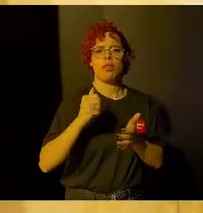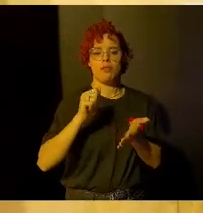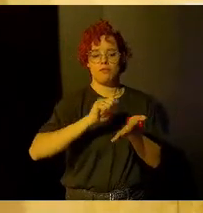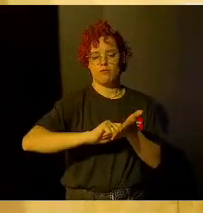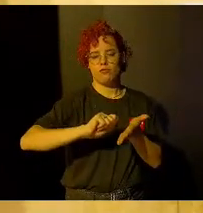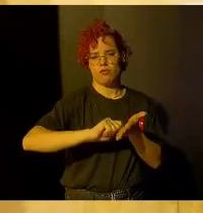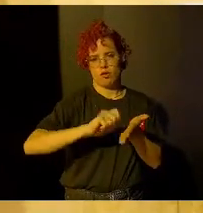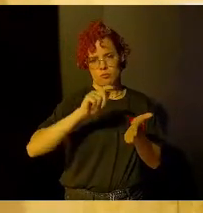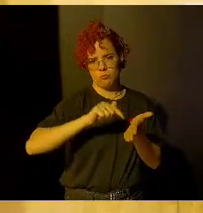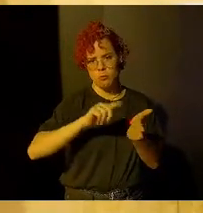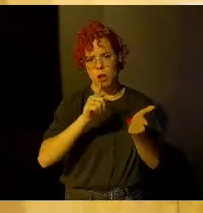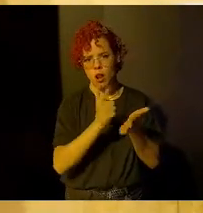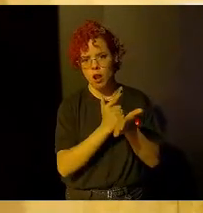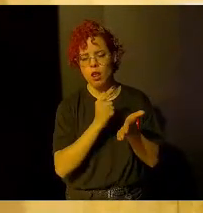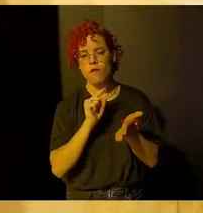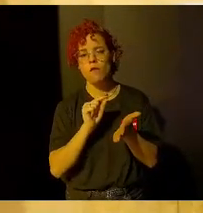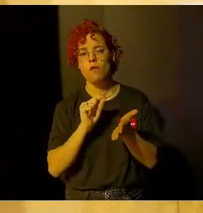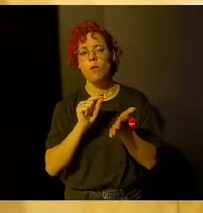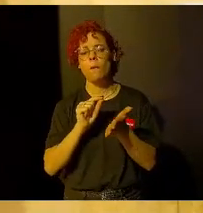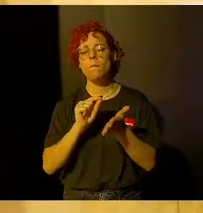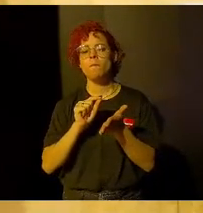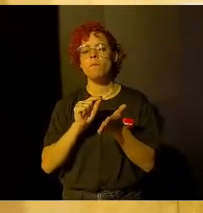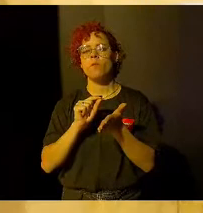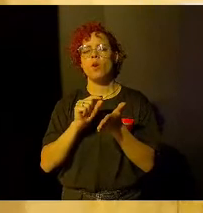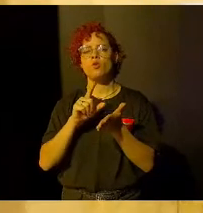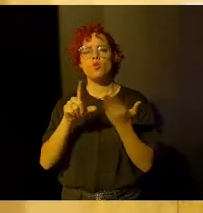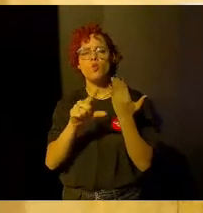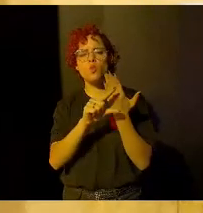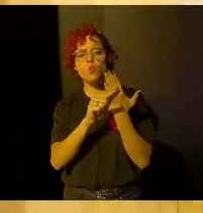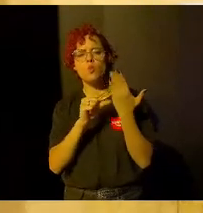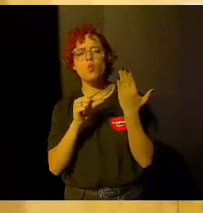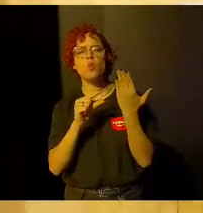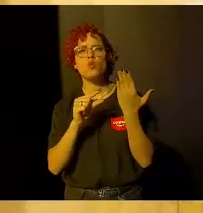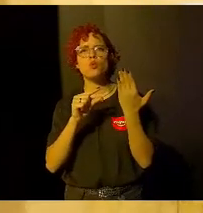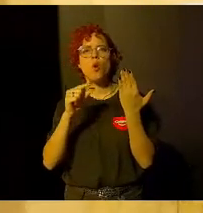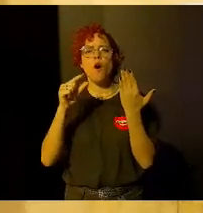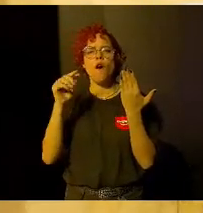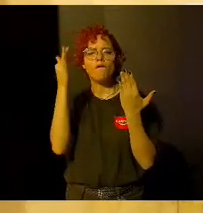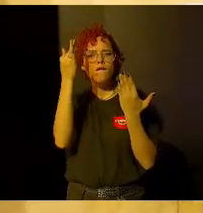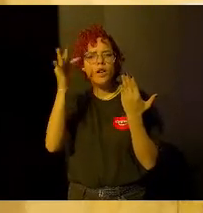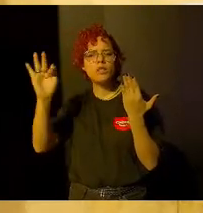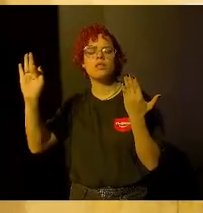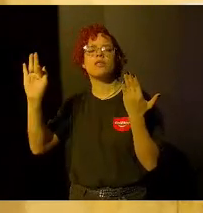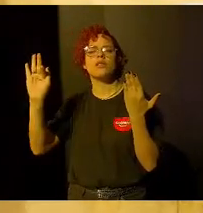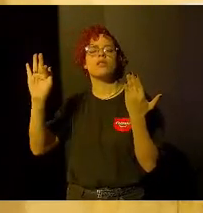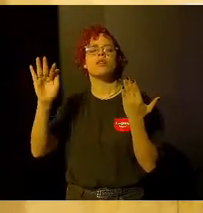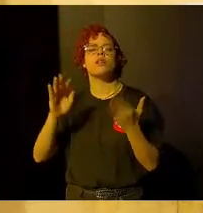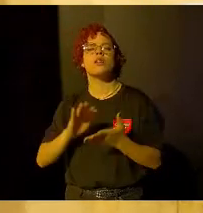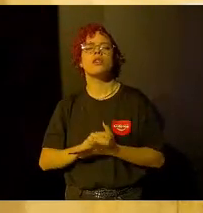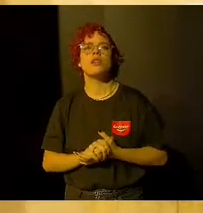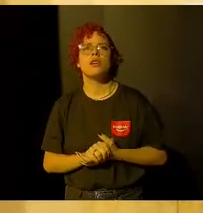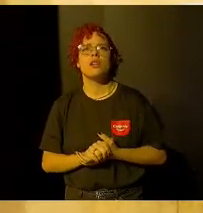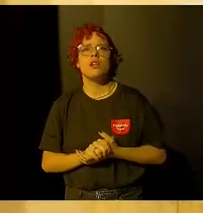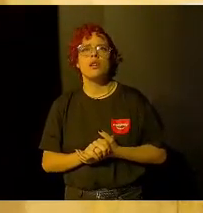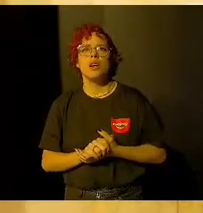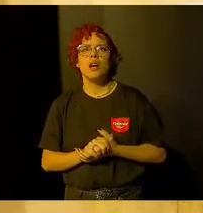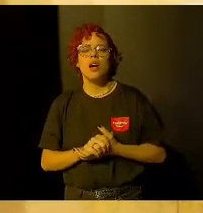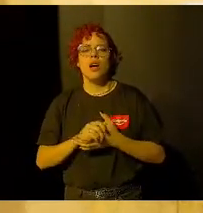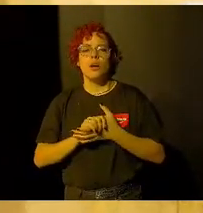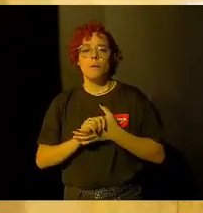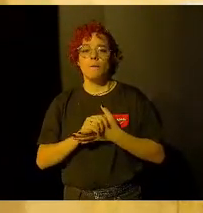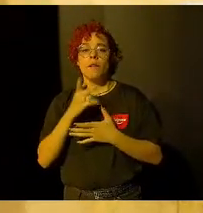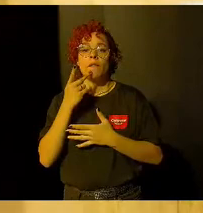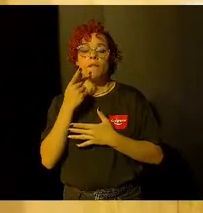que a frase do autor PR Michel né um escritor francês no livro chamado vidas minúsculas que é seguinte